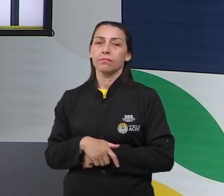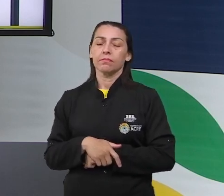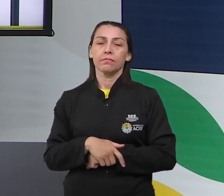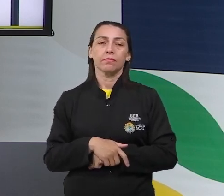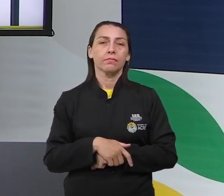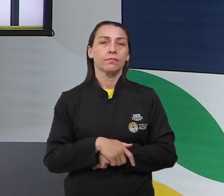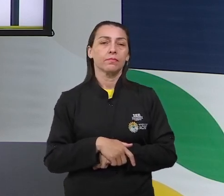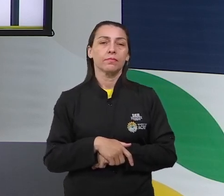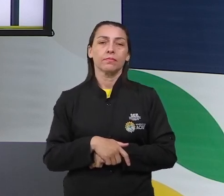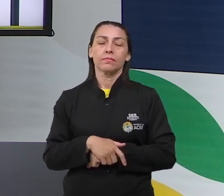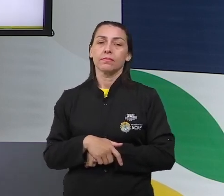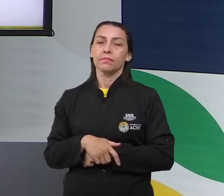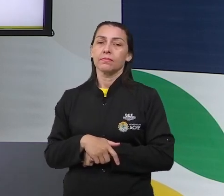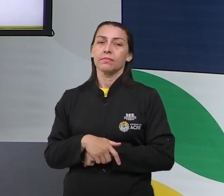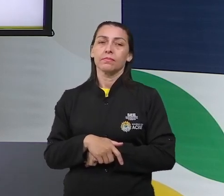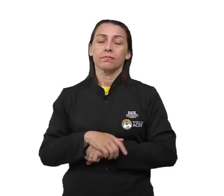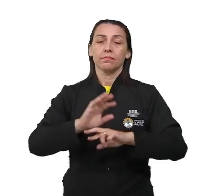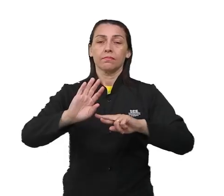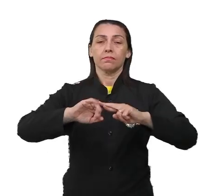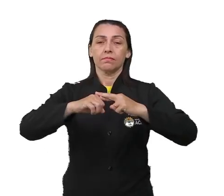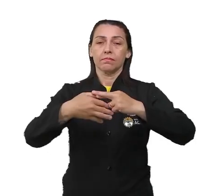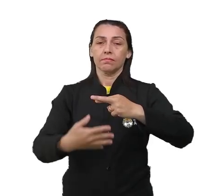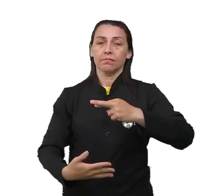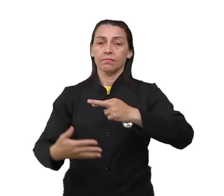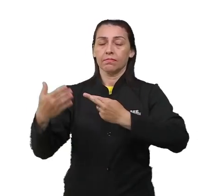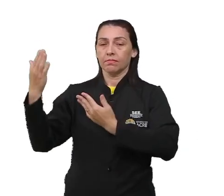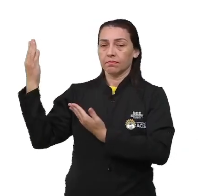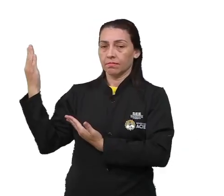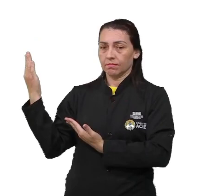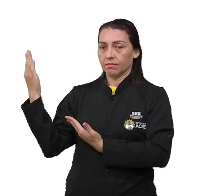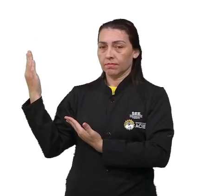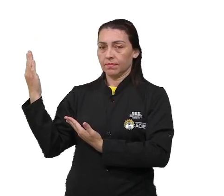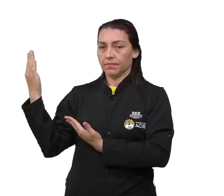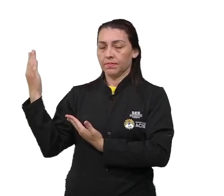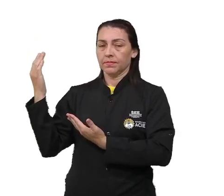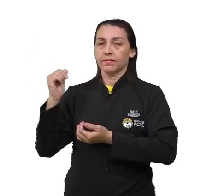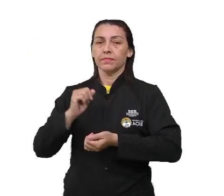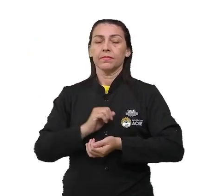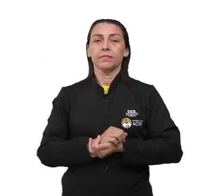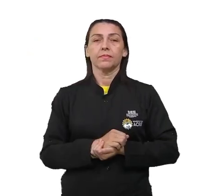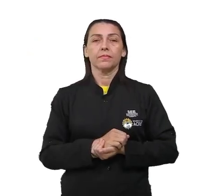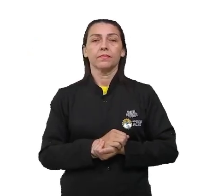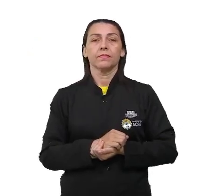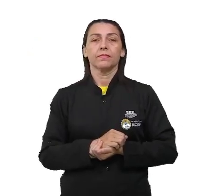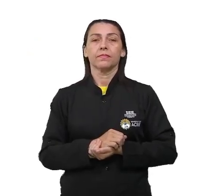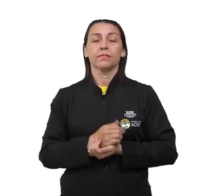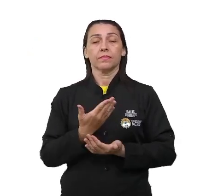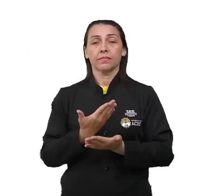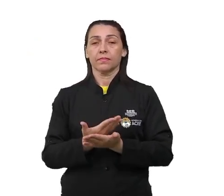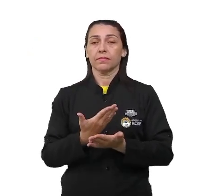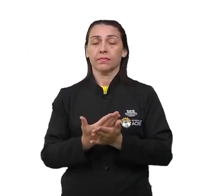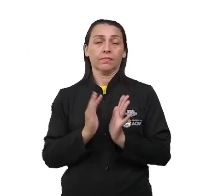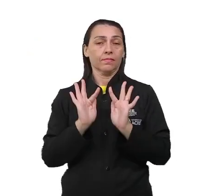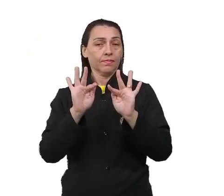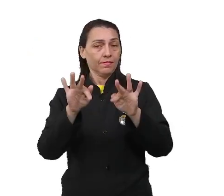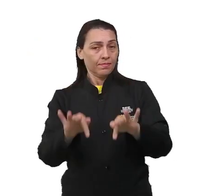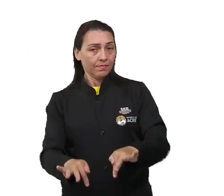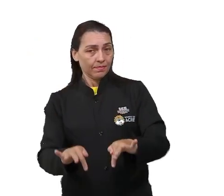né? Aqui na tela para vocês nós temos as nossas referências e a nossa aula está